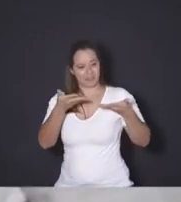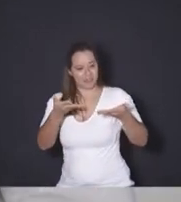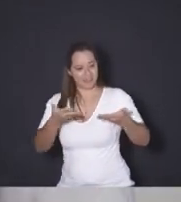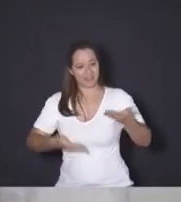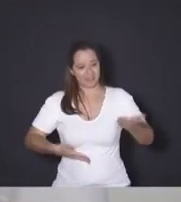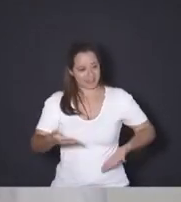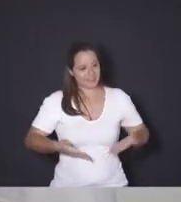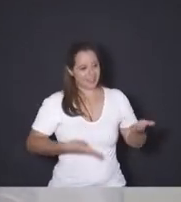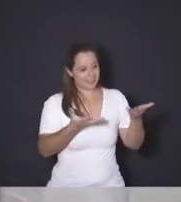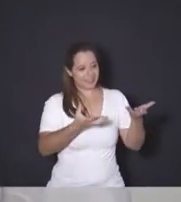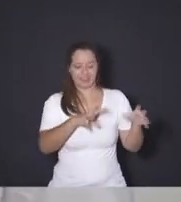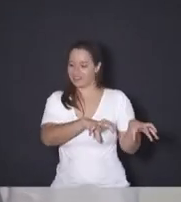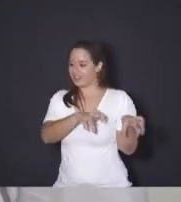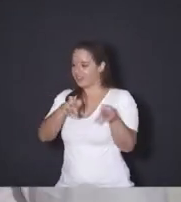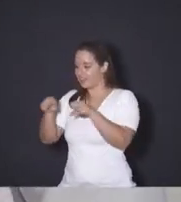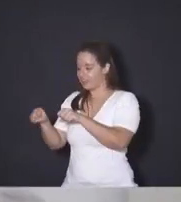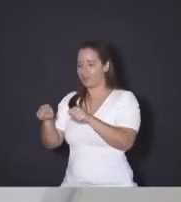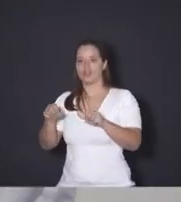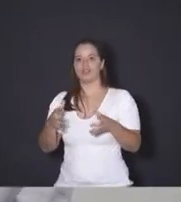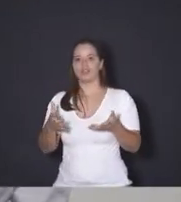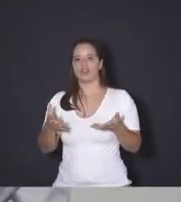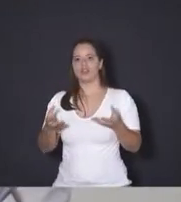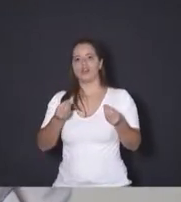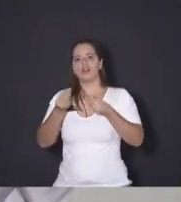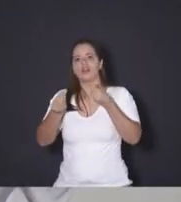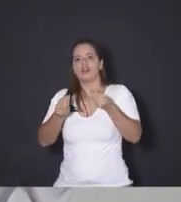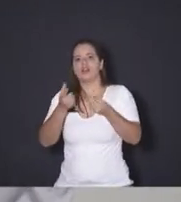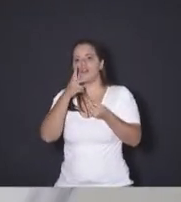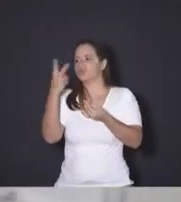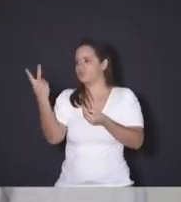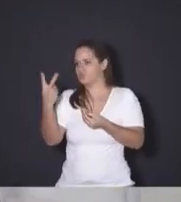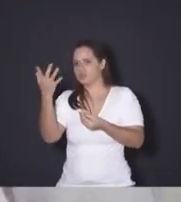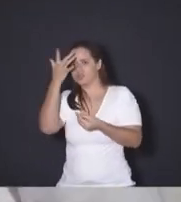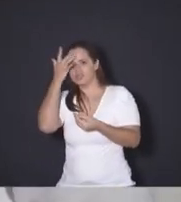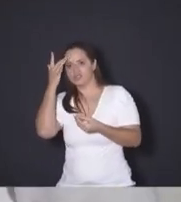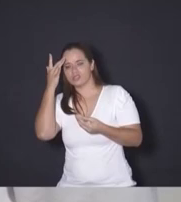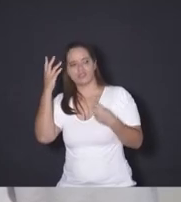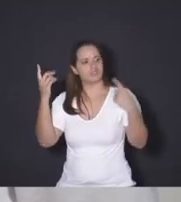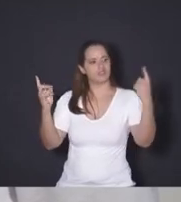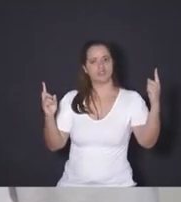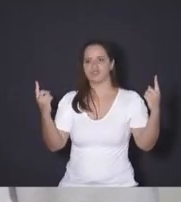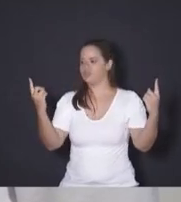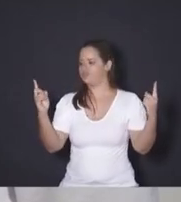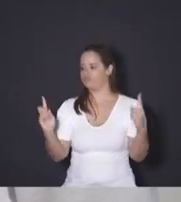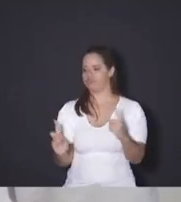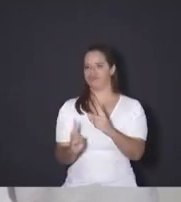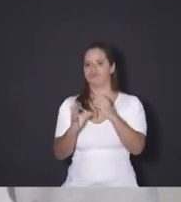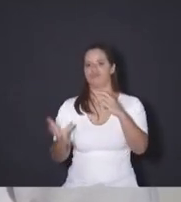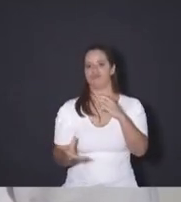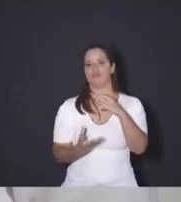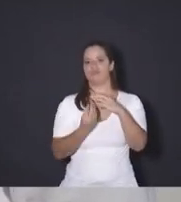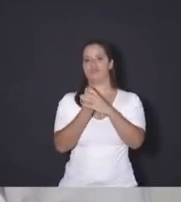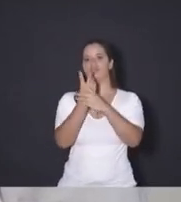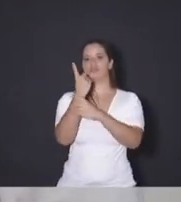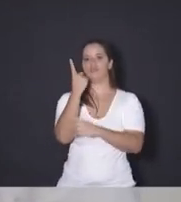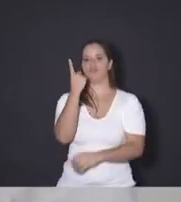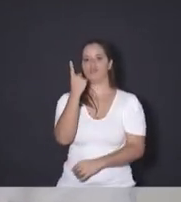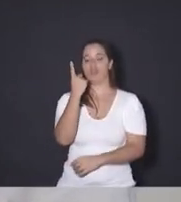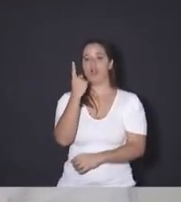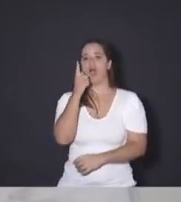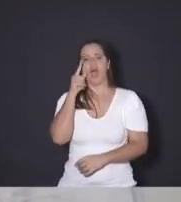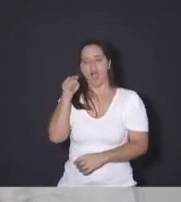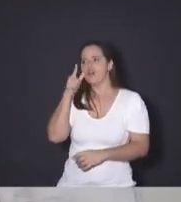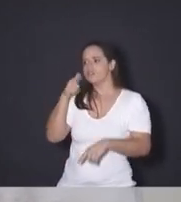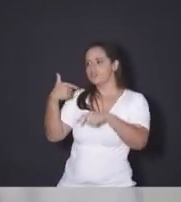se viu a senhora quer que carregue ou seja é como se fosse duas pessoas numa só e quando